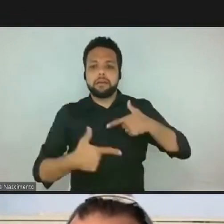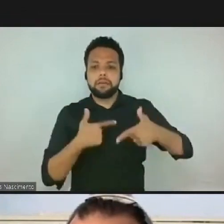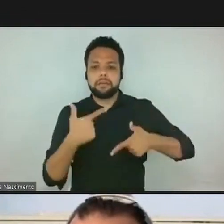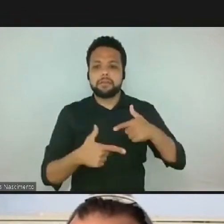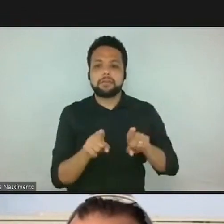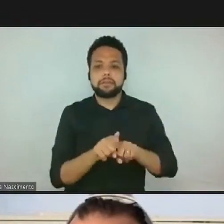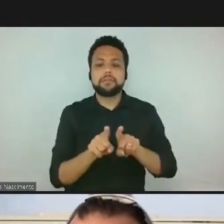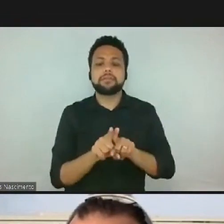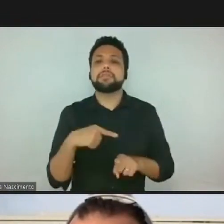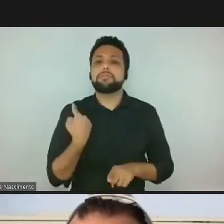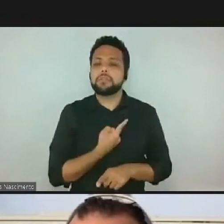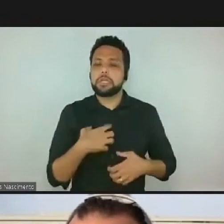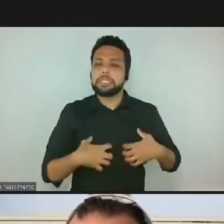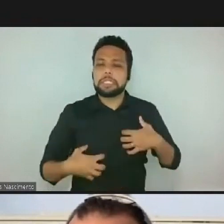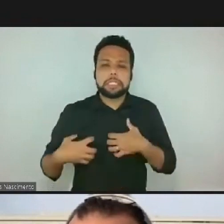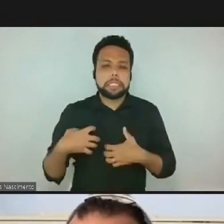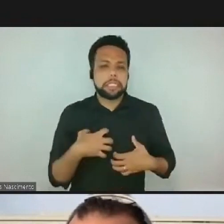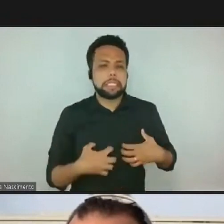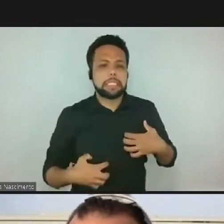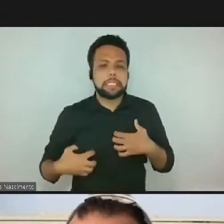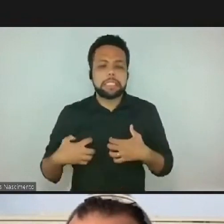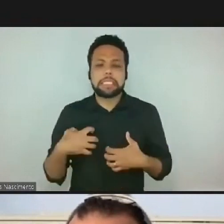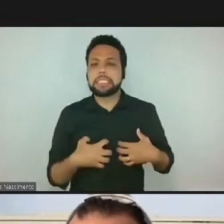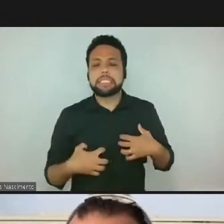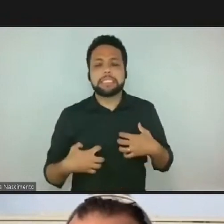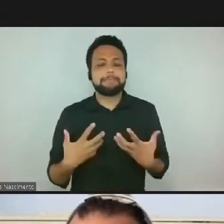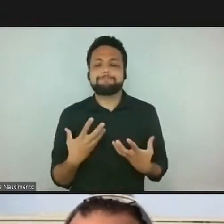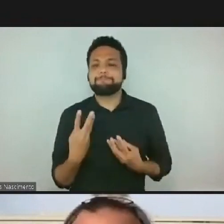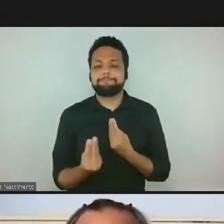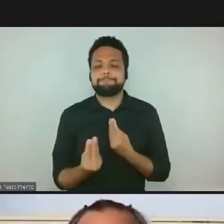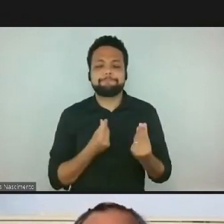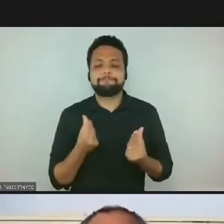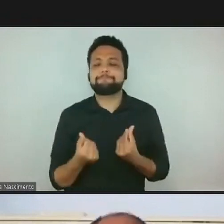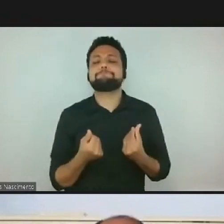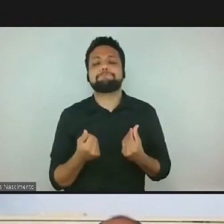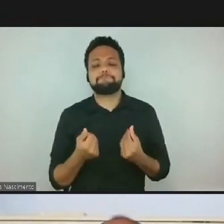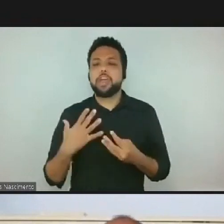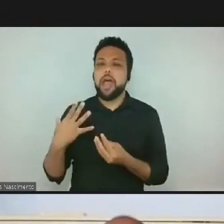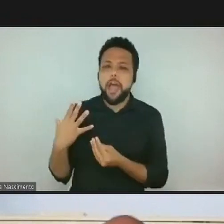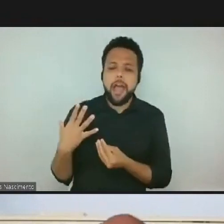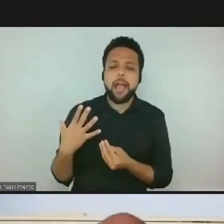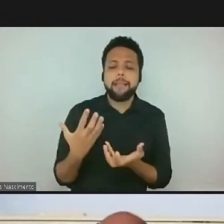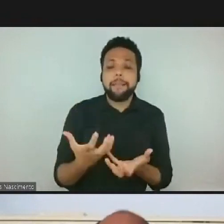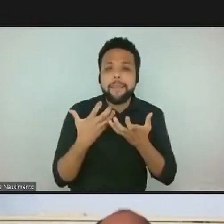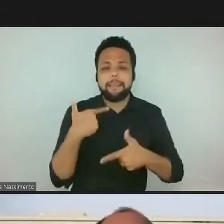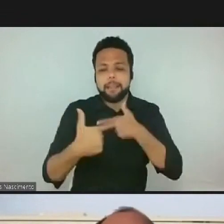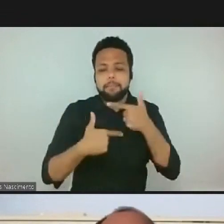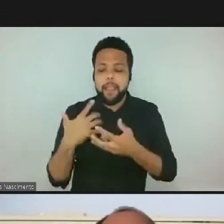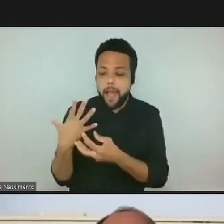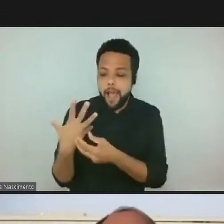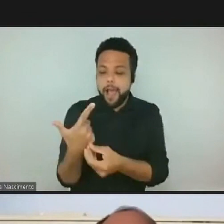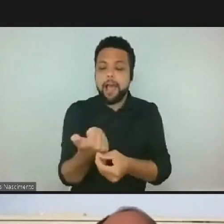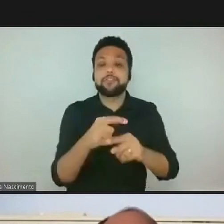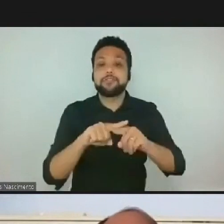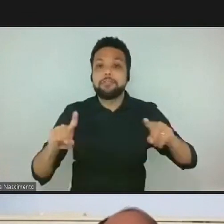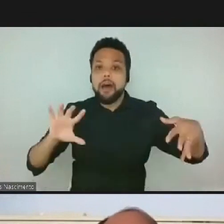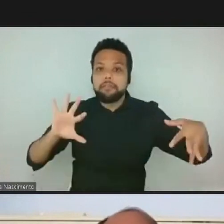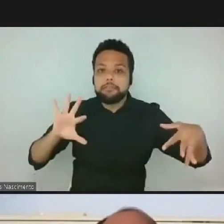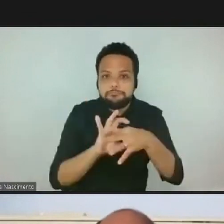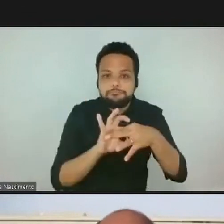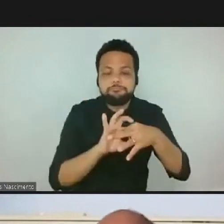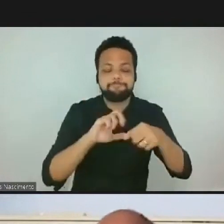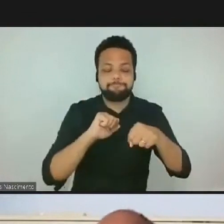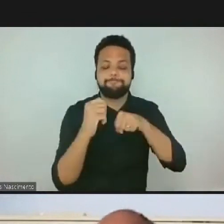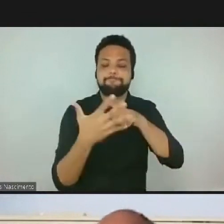nossa angústia de trabalhar com a arte atrelada a esse momento tão